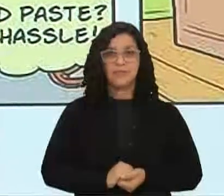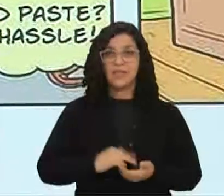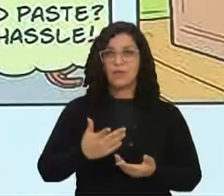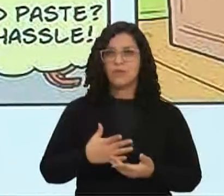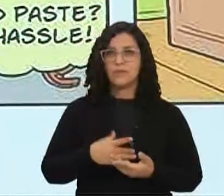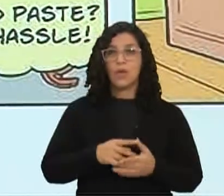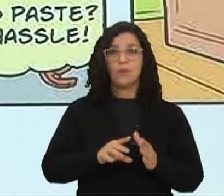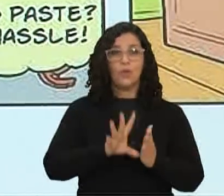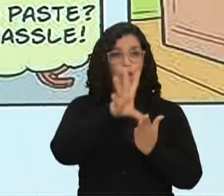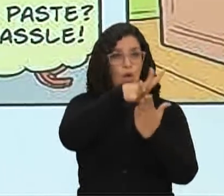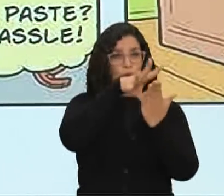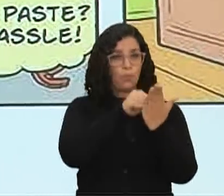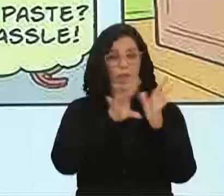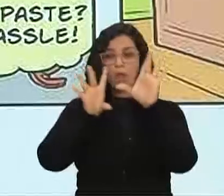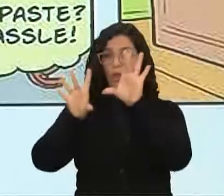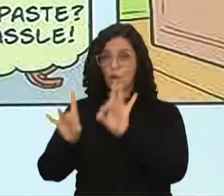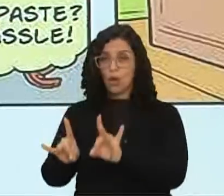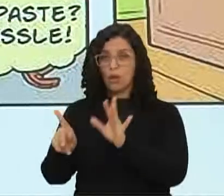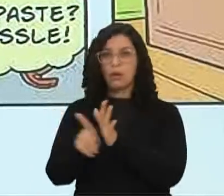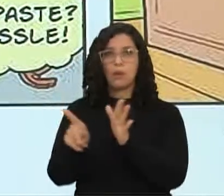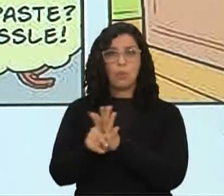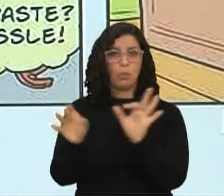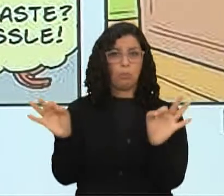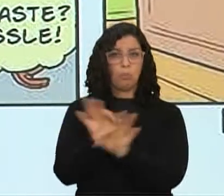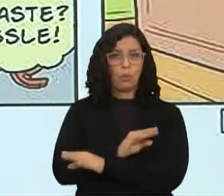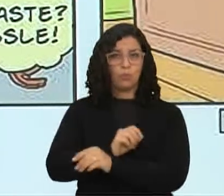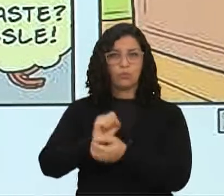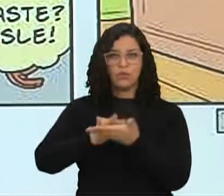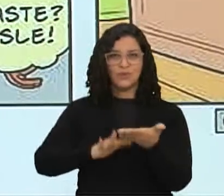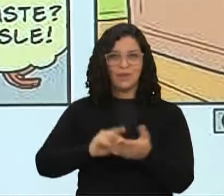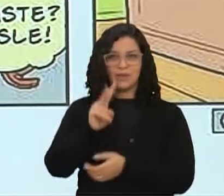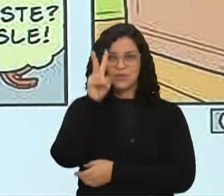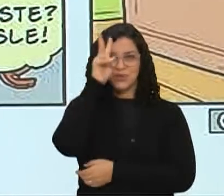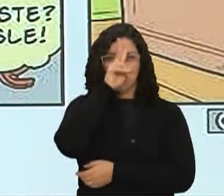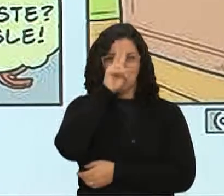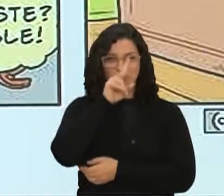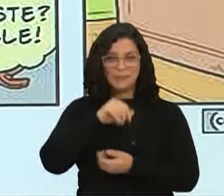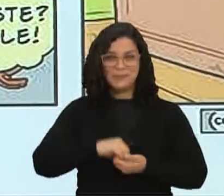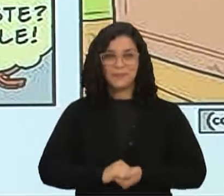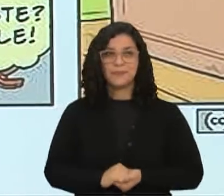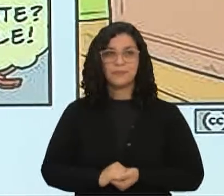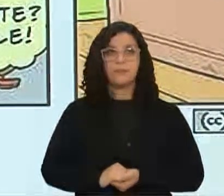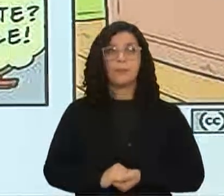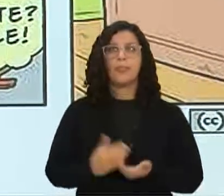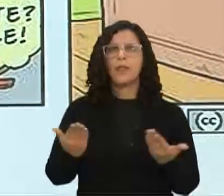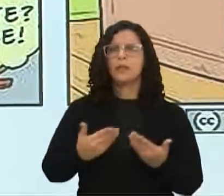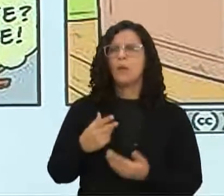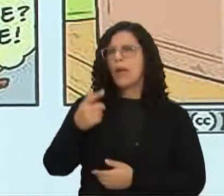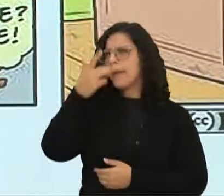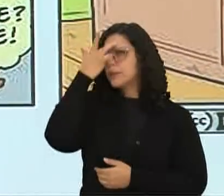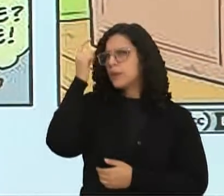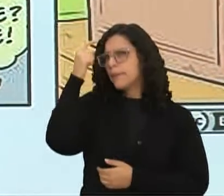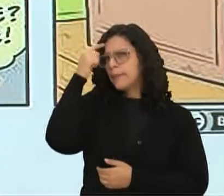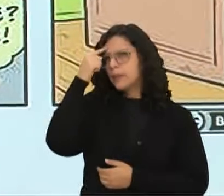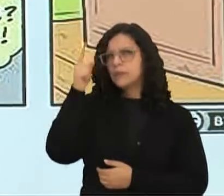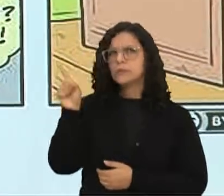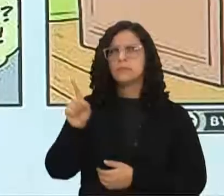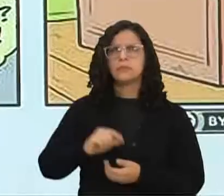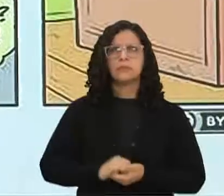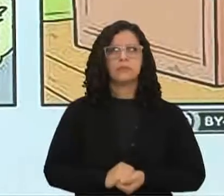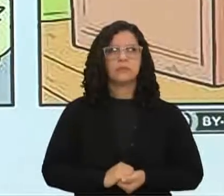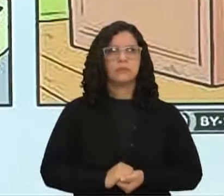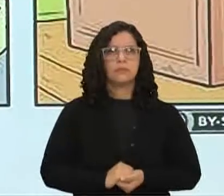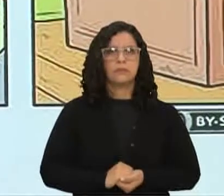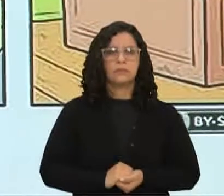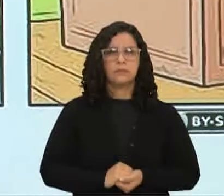Eu só tenho que copiar e colar e o meu trabalho está pronto. E aí o personagem pensa assim, copy and